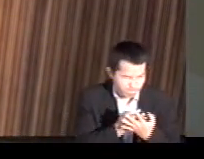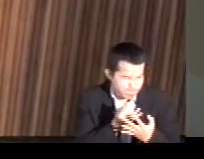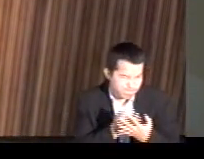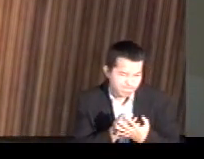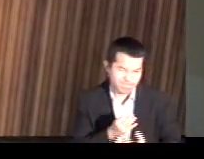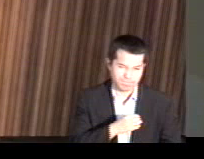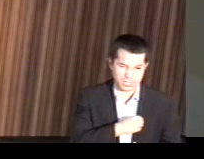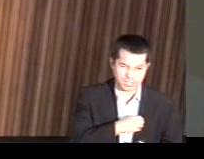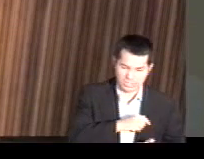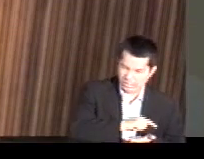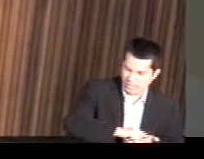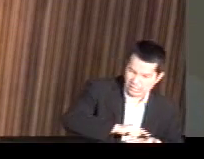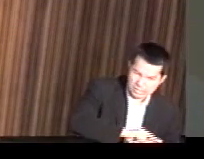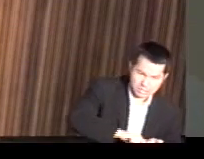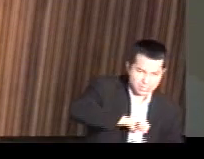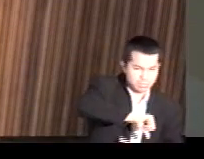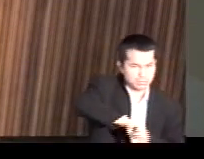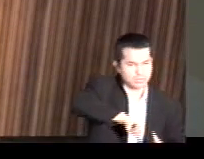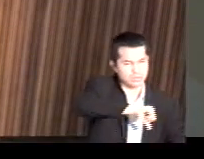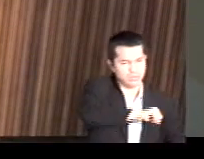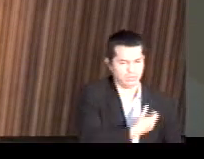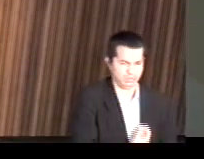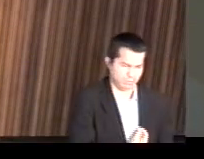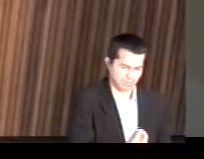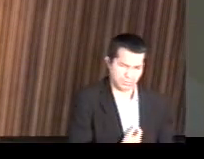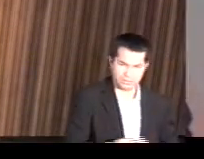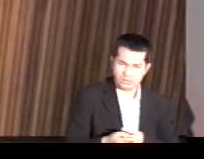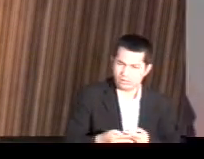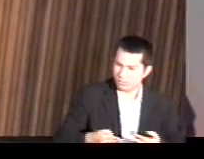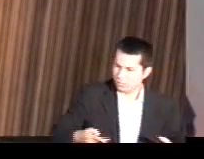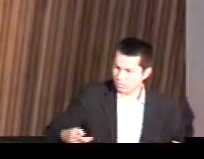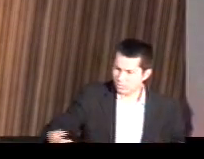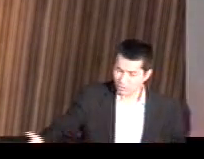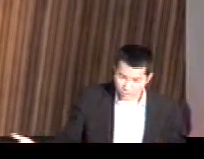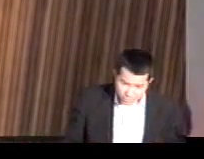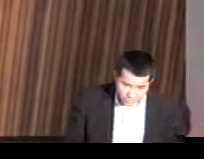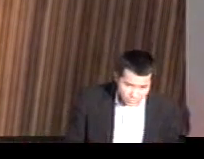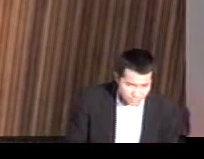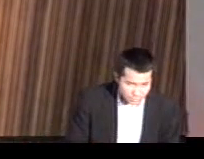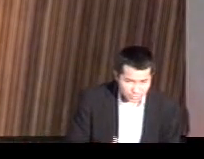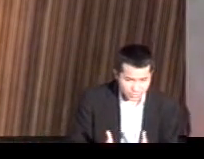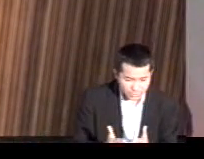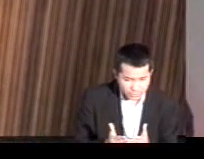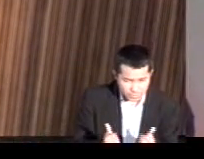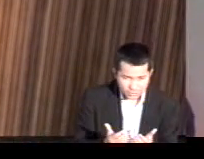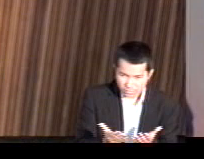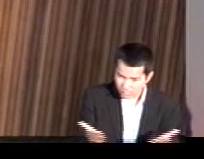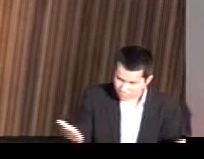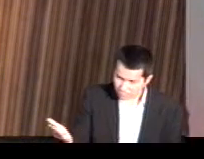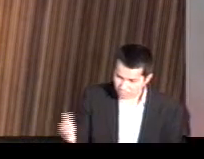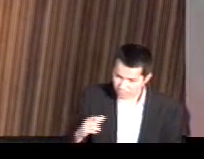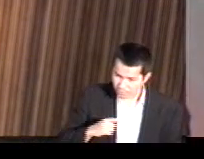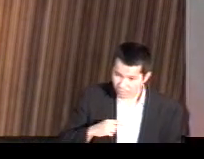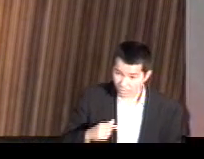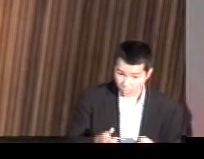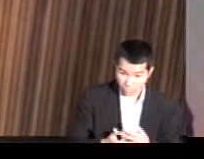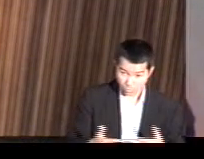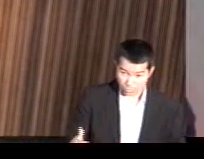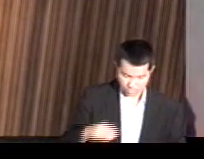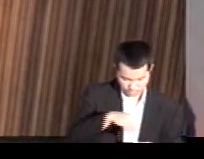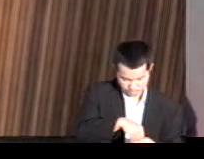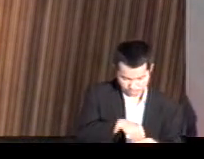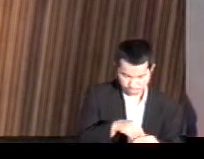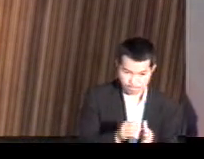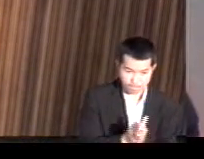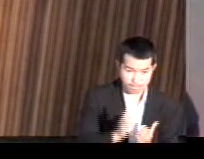e mudança de vida. E queridos, eu quero dizer uma coisa que está na Bíblia: toda vez que